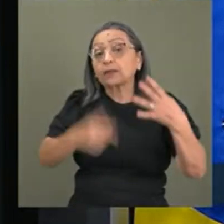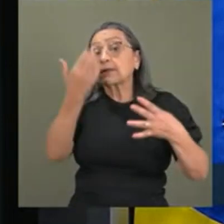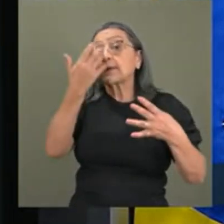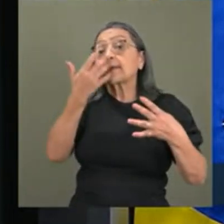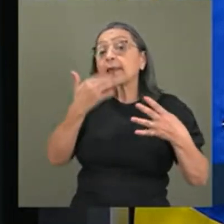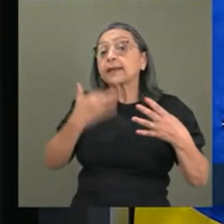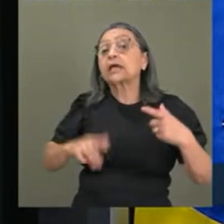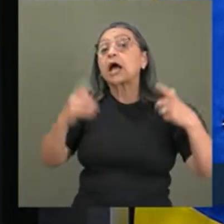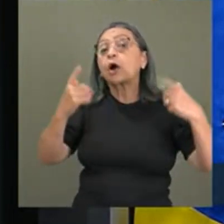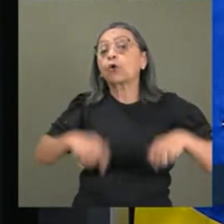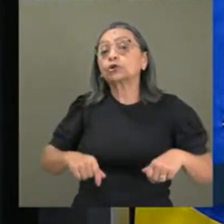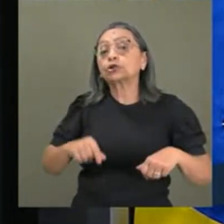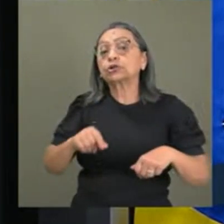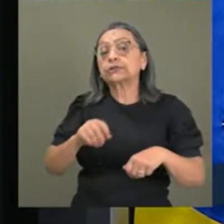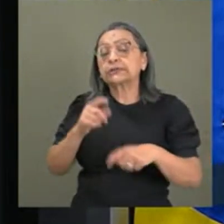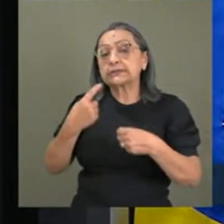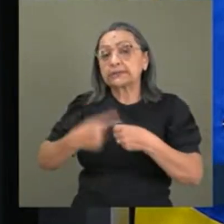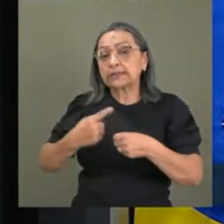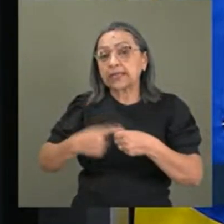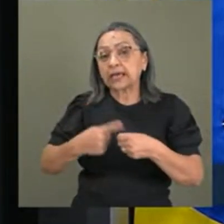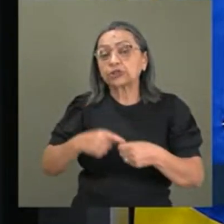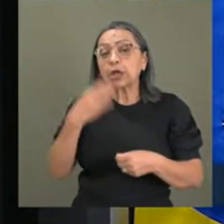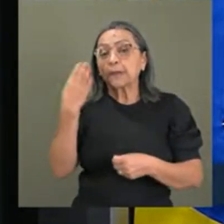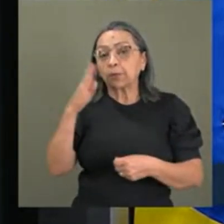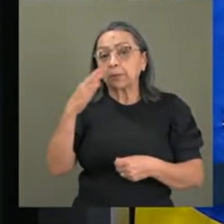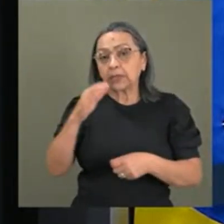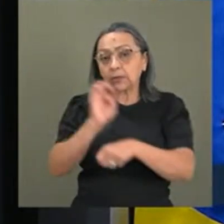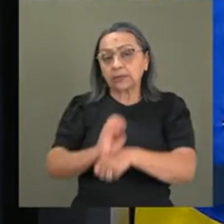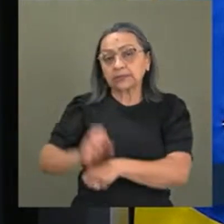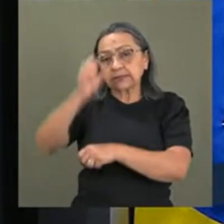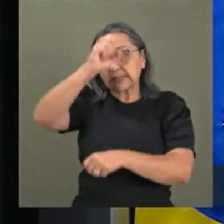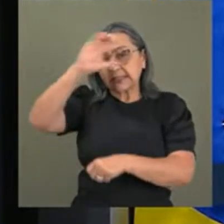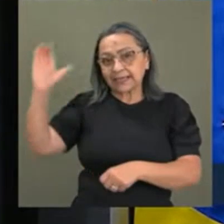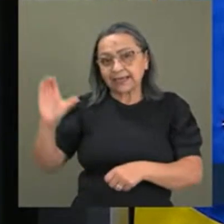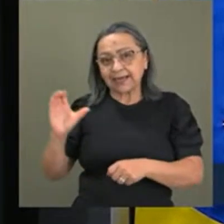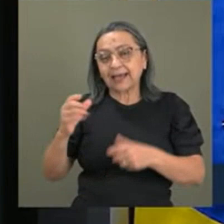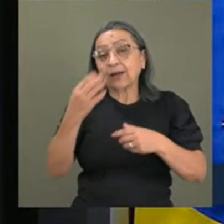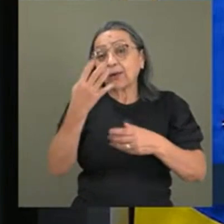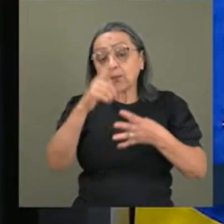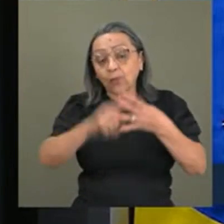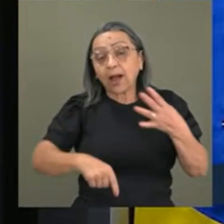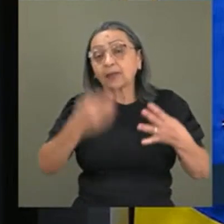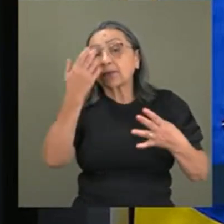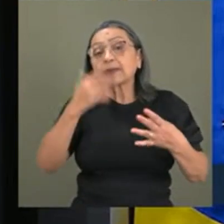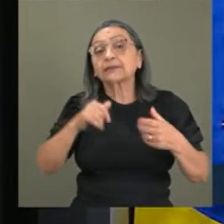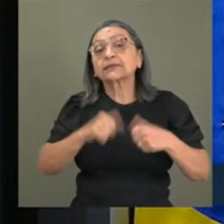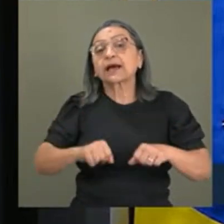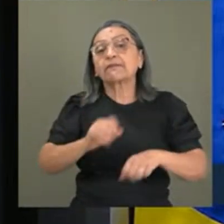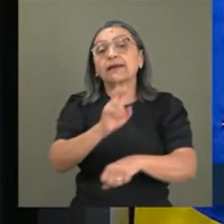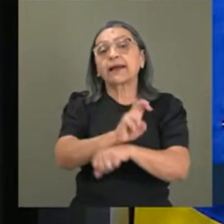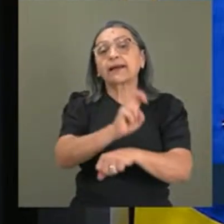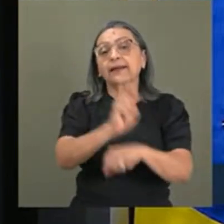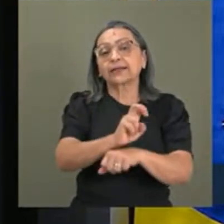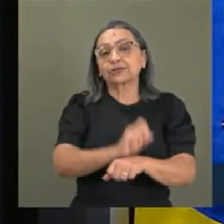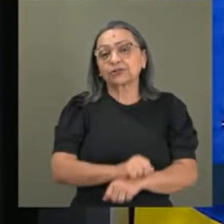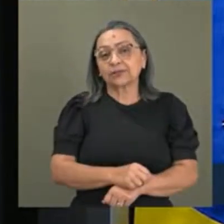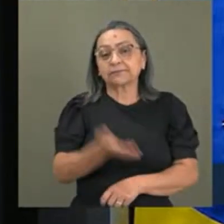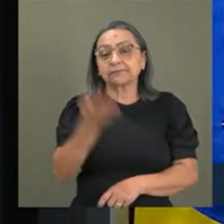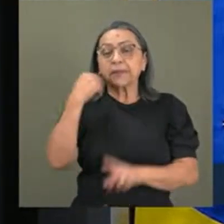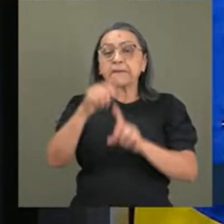Pastor, em Blumenau, Santa Catarina, senhor presidente. Em